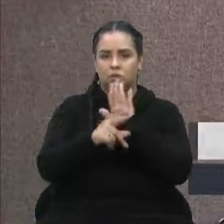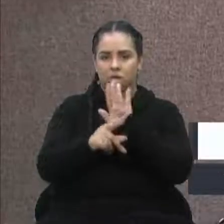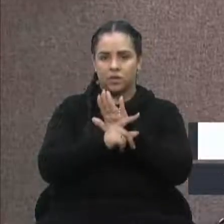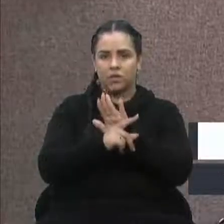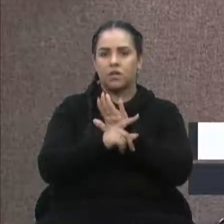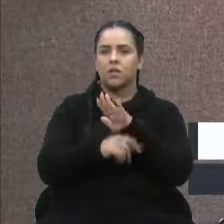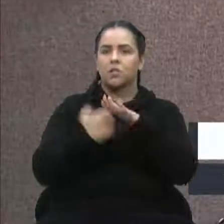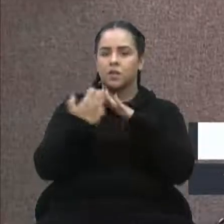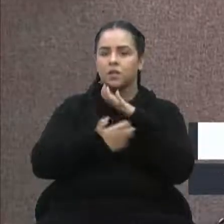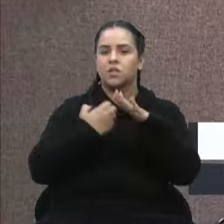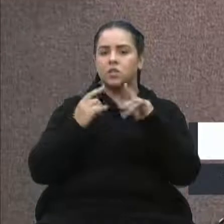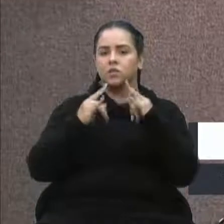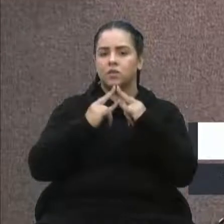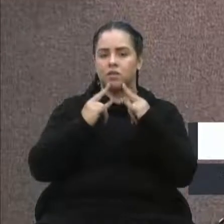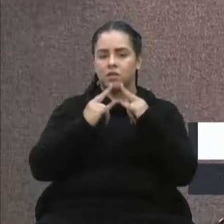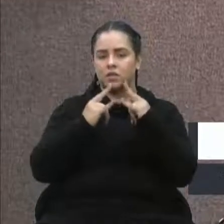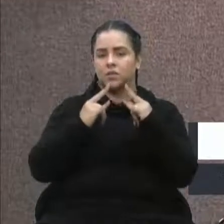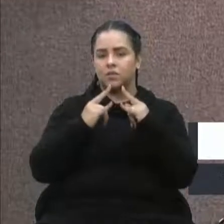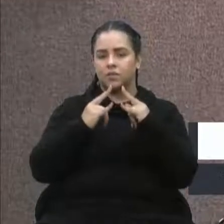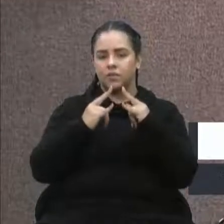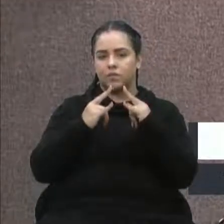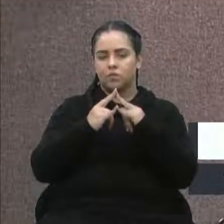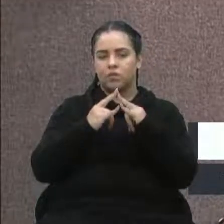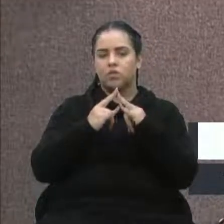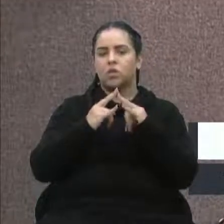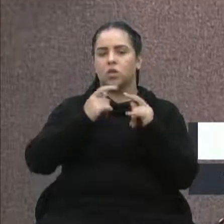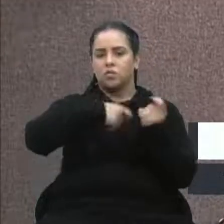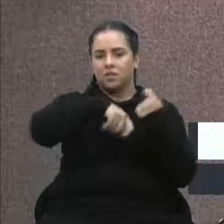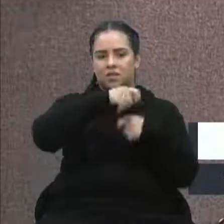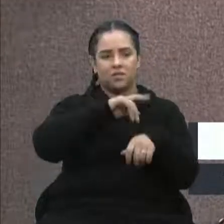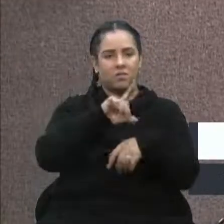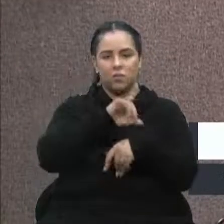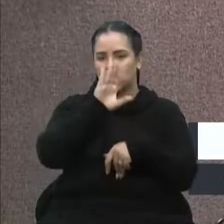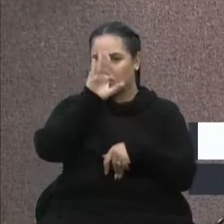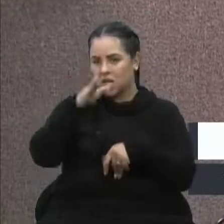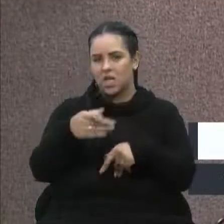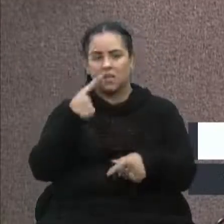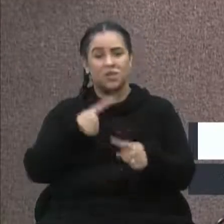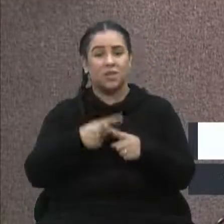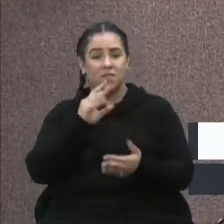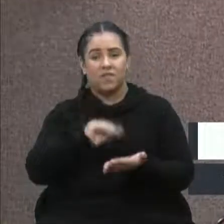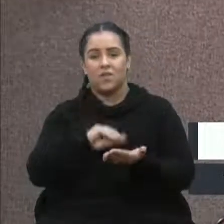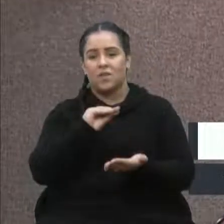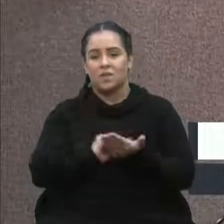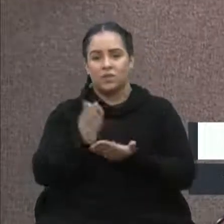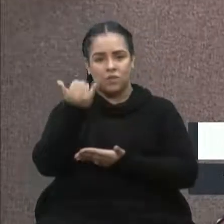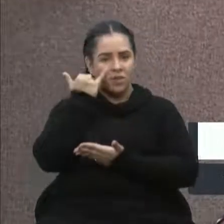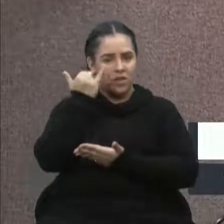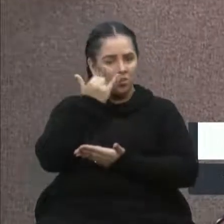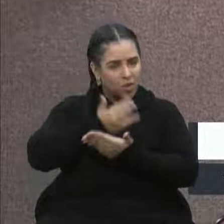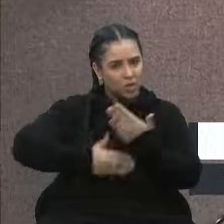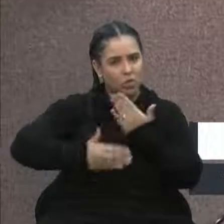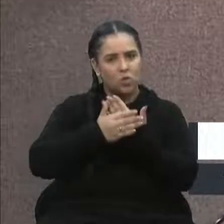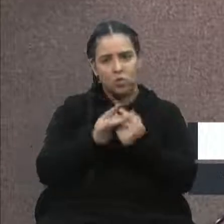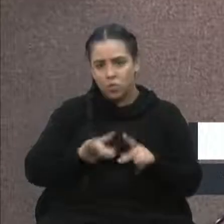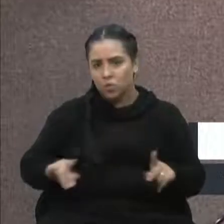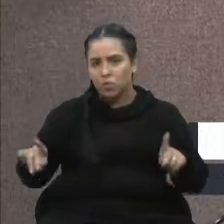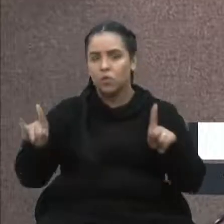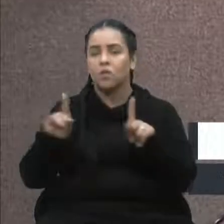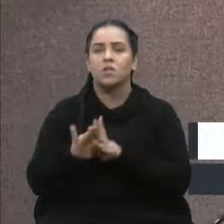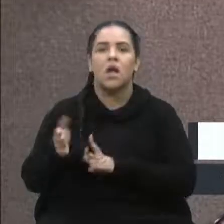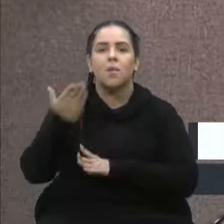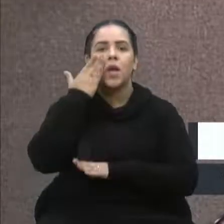autarquias da administração indireta do município, que até o ano passado a gente não tinha ausência desses dados para toda a população poder